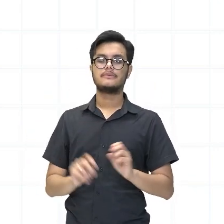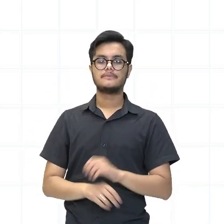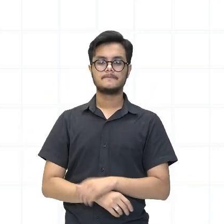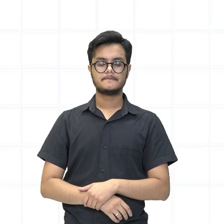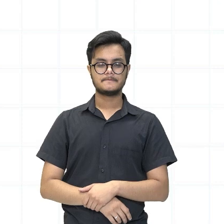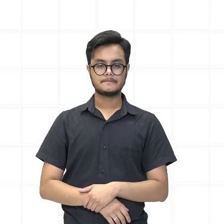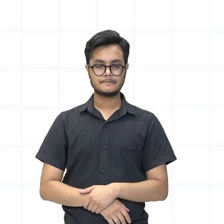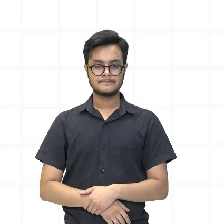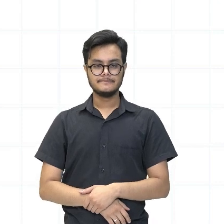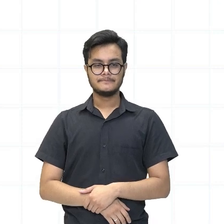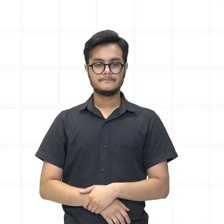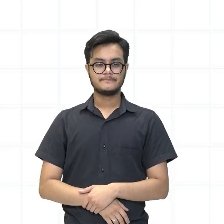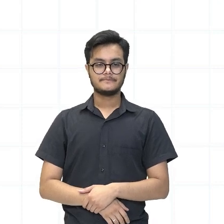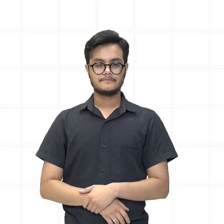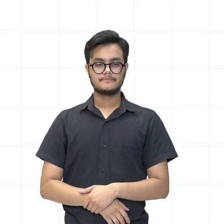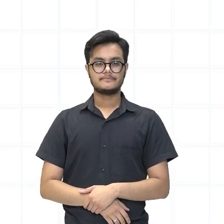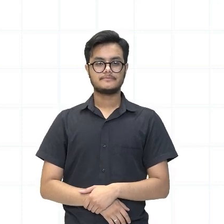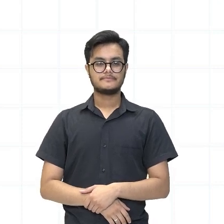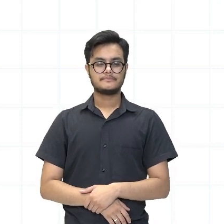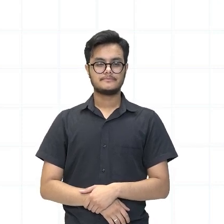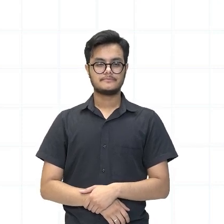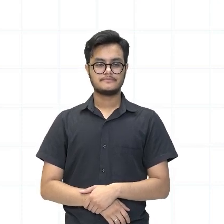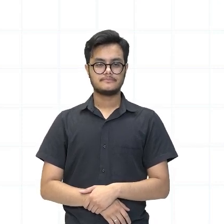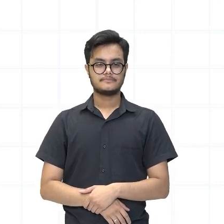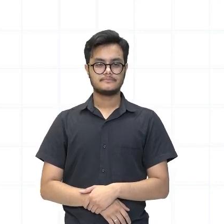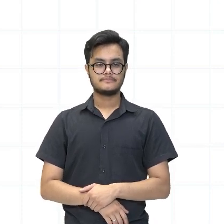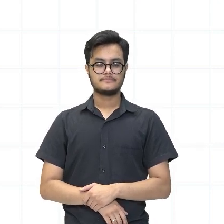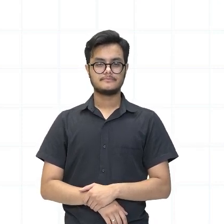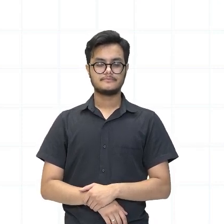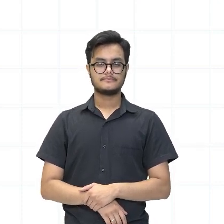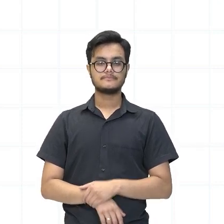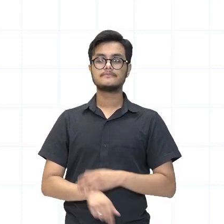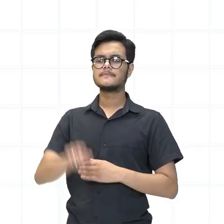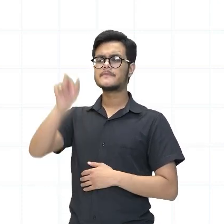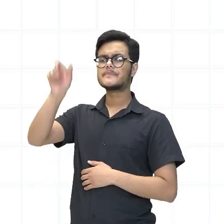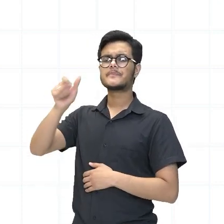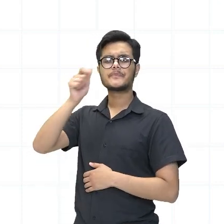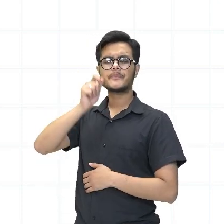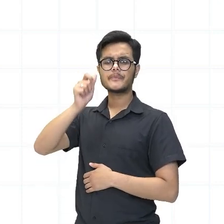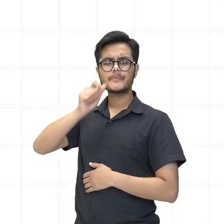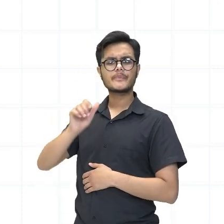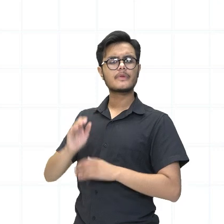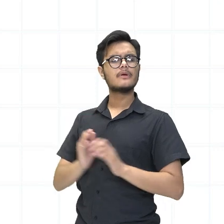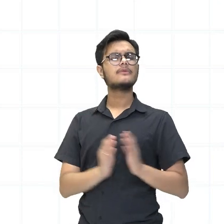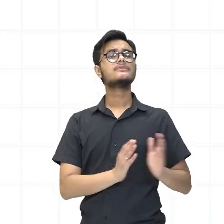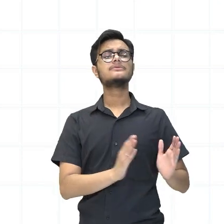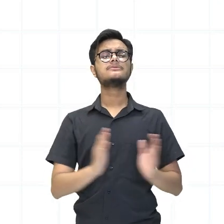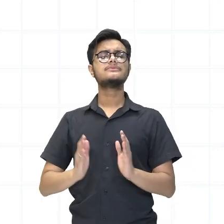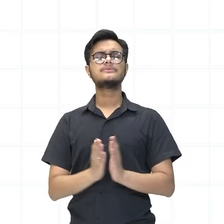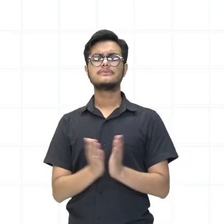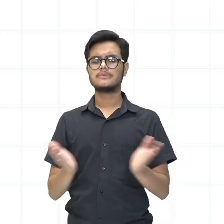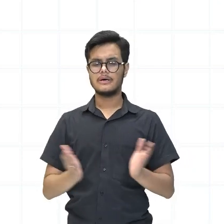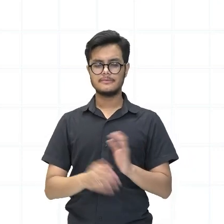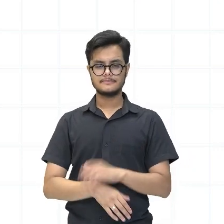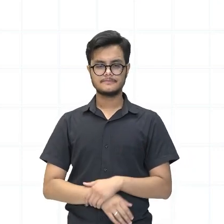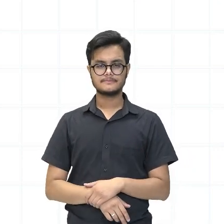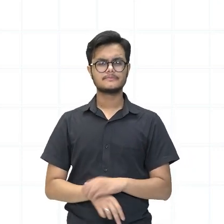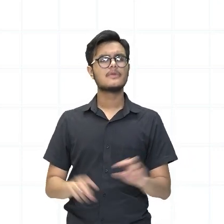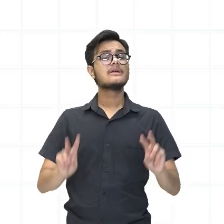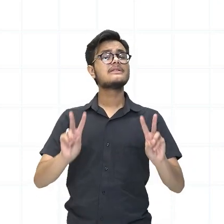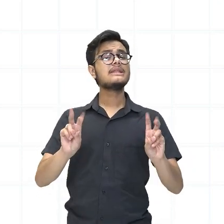aí, na sequência, olha só, desse planejamento, o que a nossa autora teria, os passos que ela teria feito? Olha só, o que falar